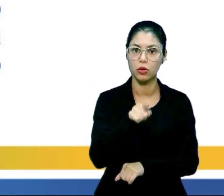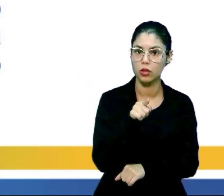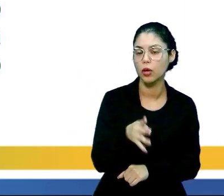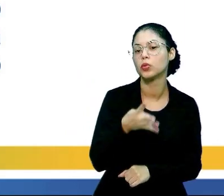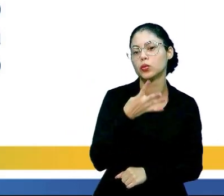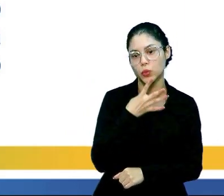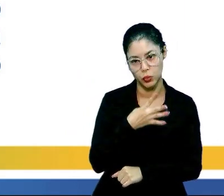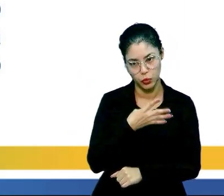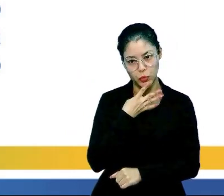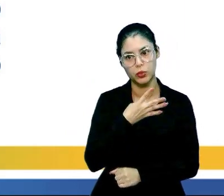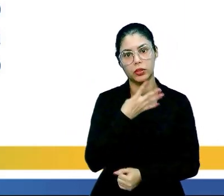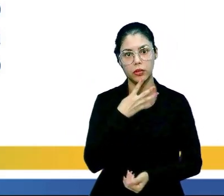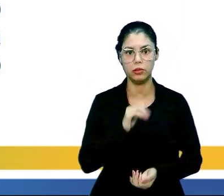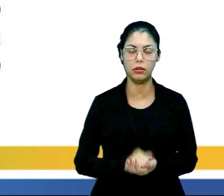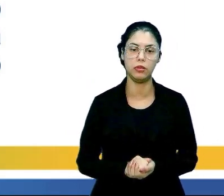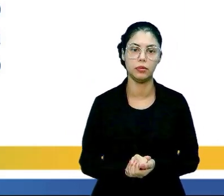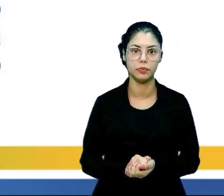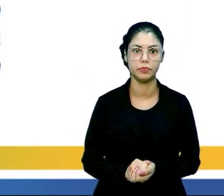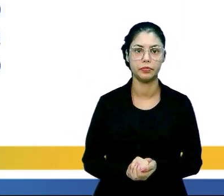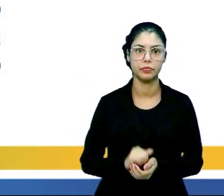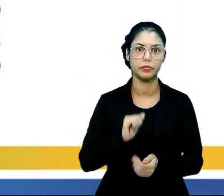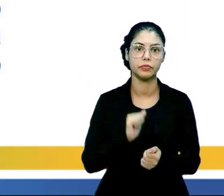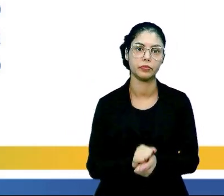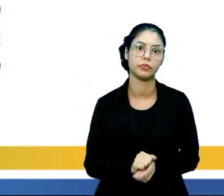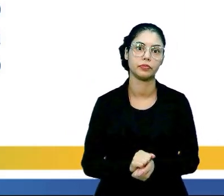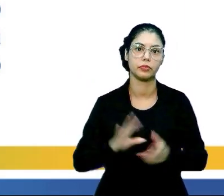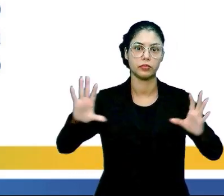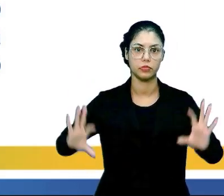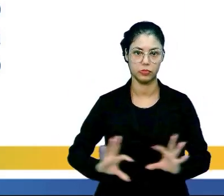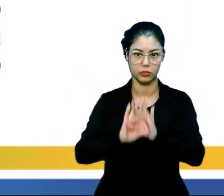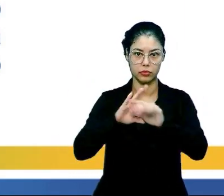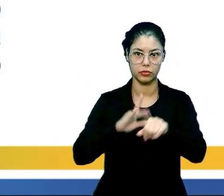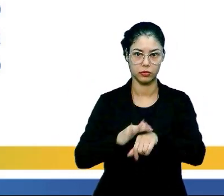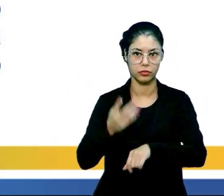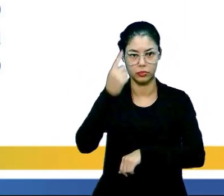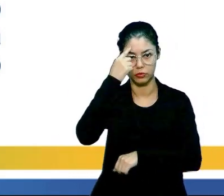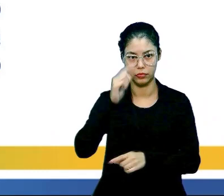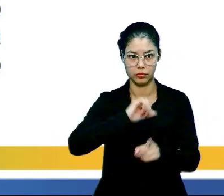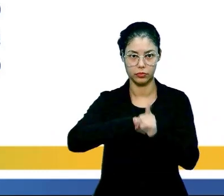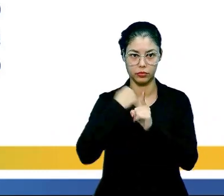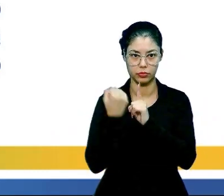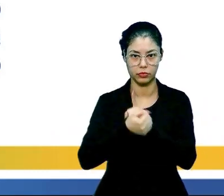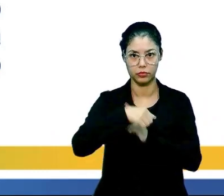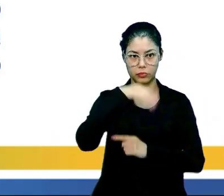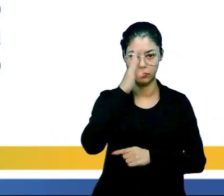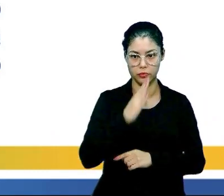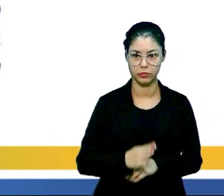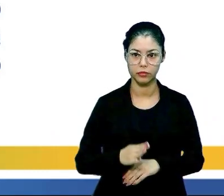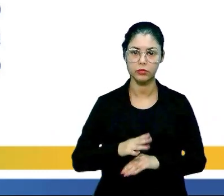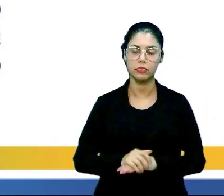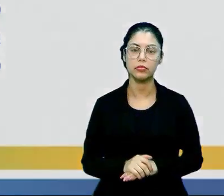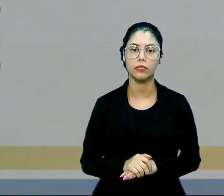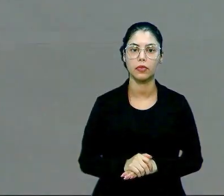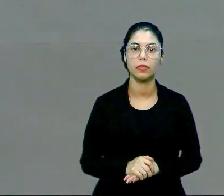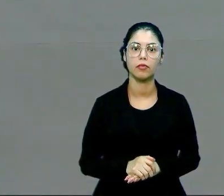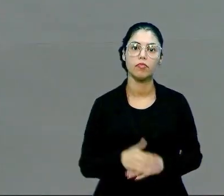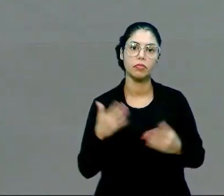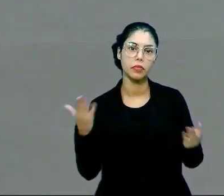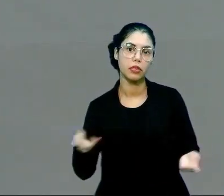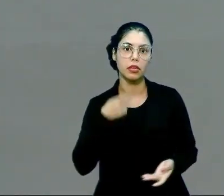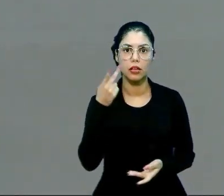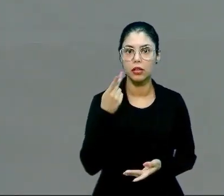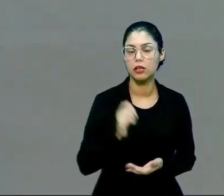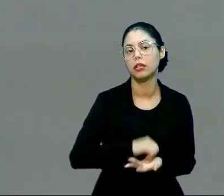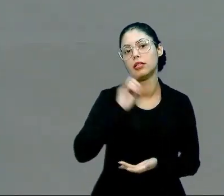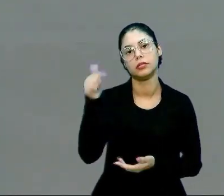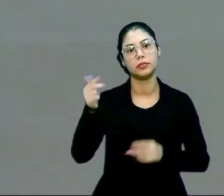todos vocês conheçam. O tema é o estigma associado às doenças mentais na sociedade brasileira. Aqui nós estamos